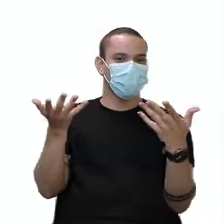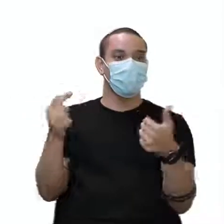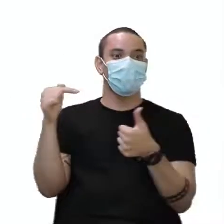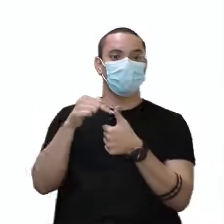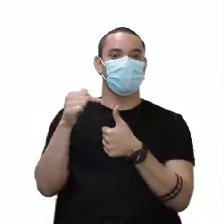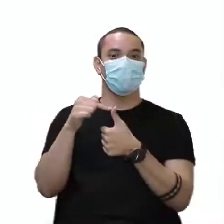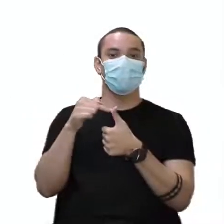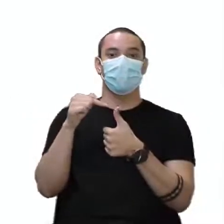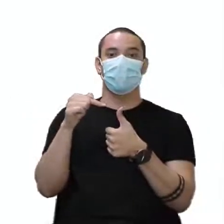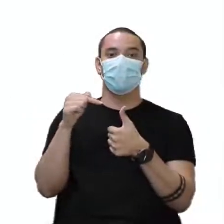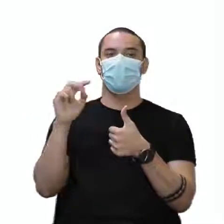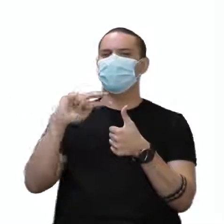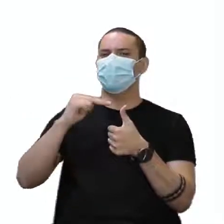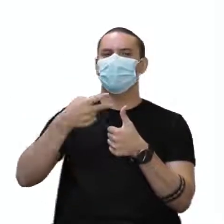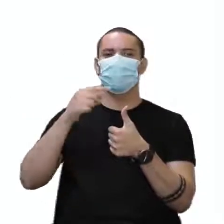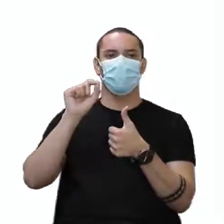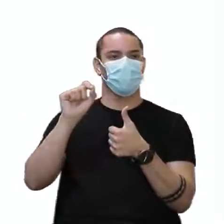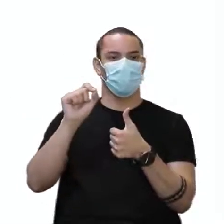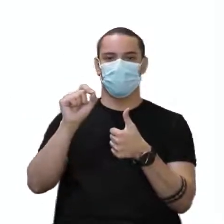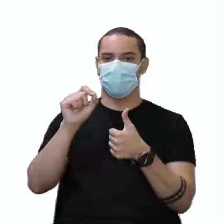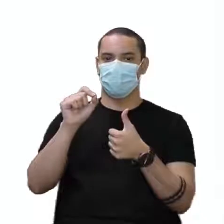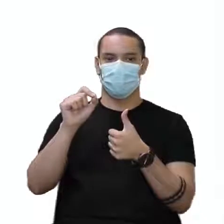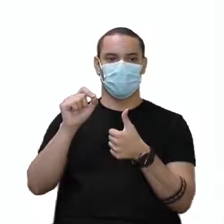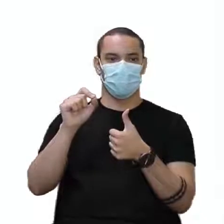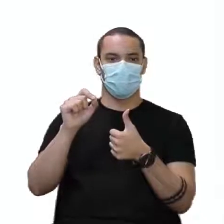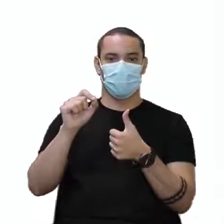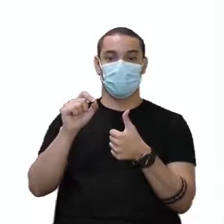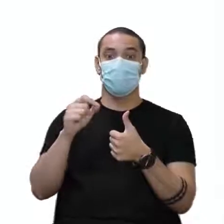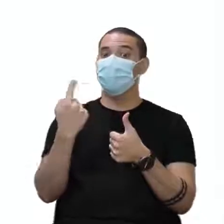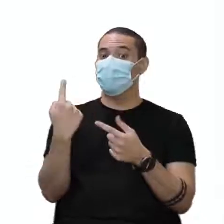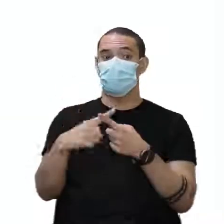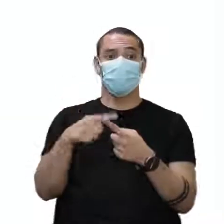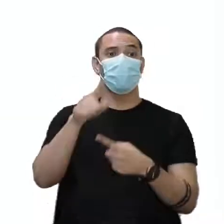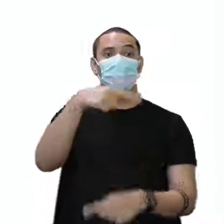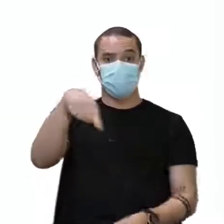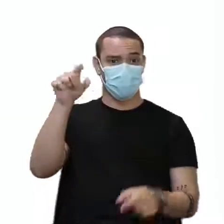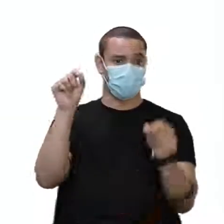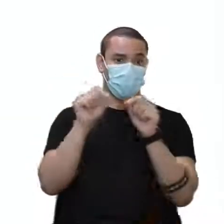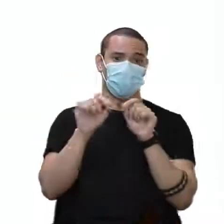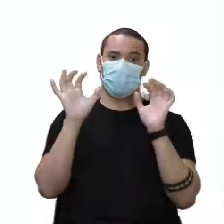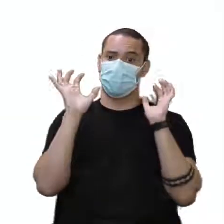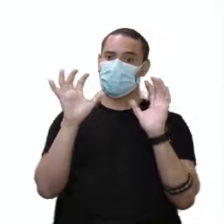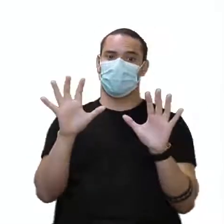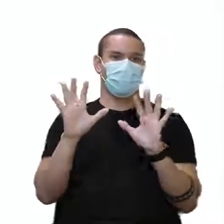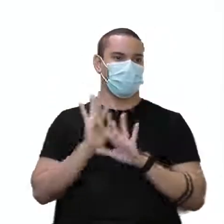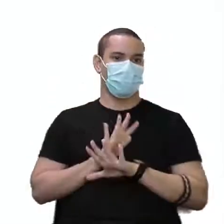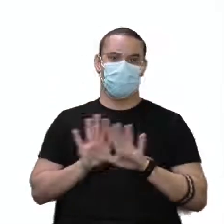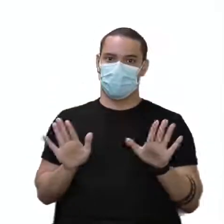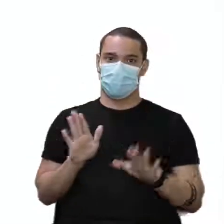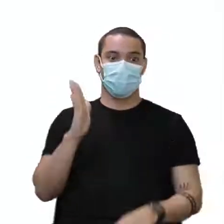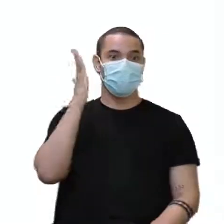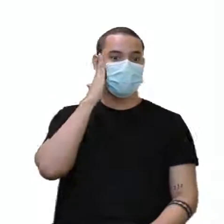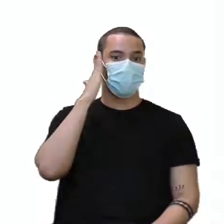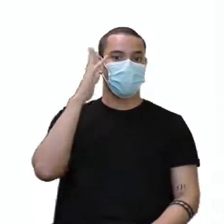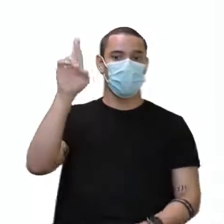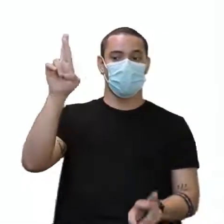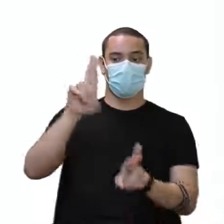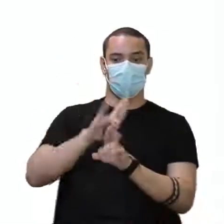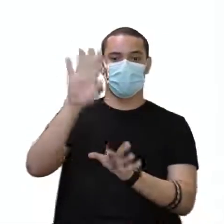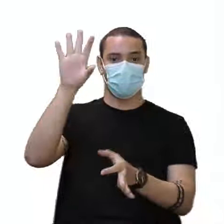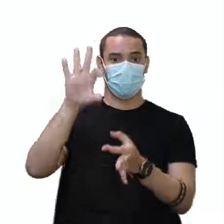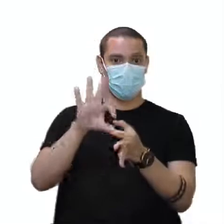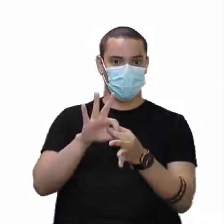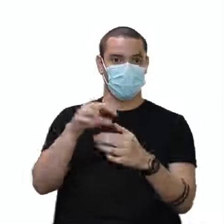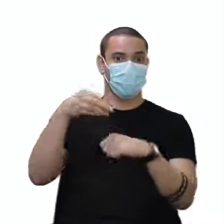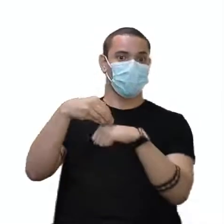conscious of who I am. Não vou traduzir, sabe por quê? Porque você vai fazer justamente essa questão de quê? De relacionar. Eu